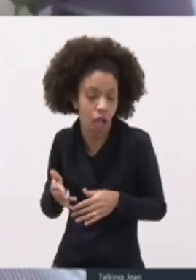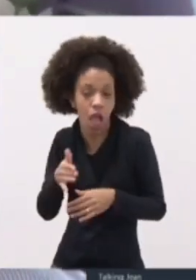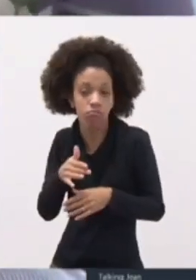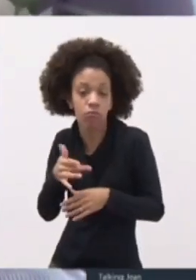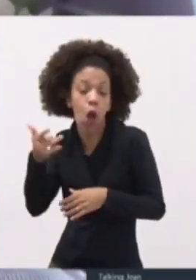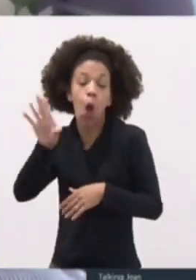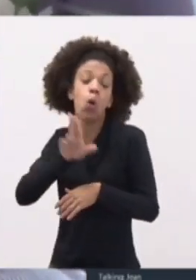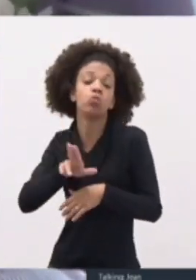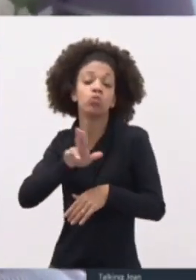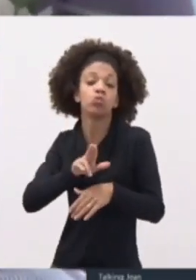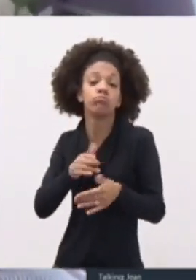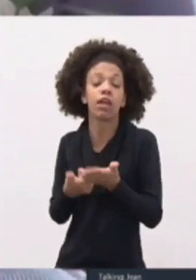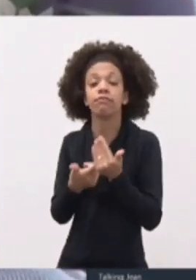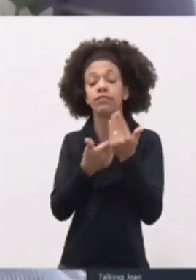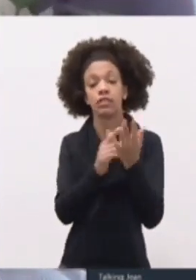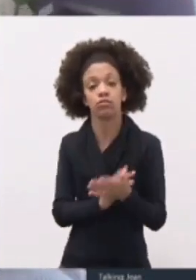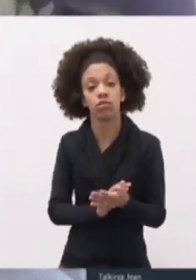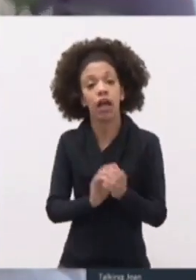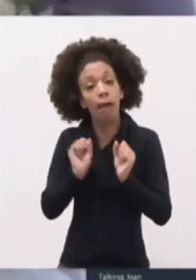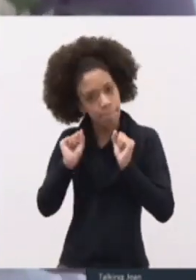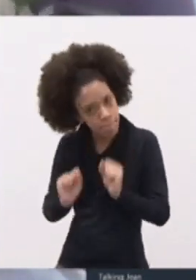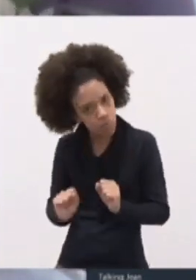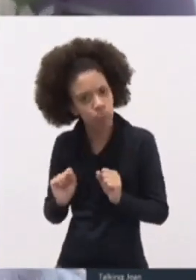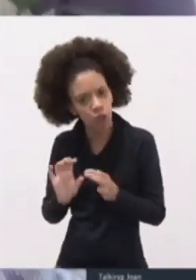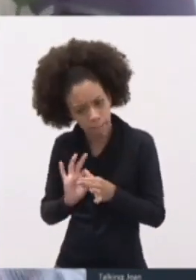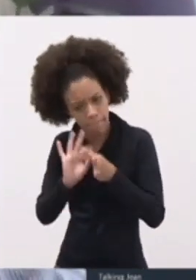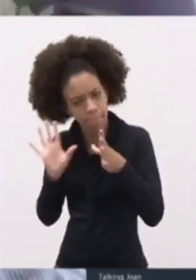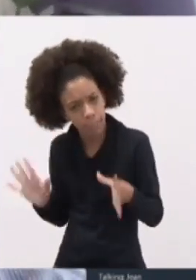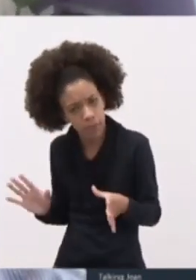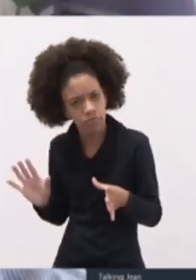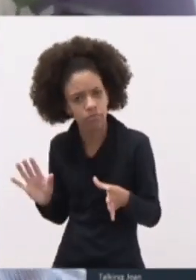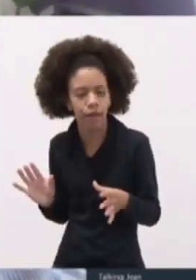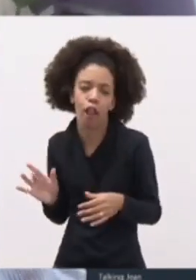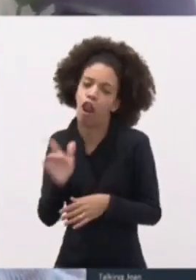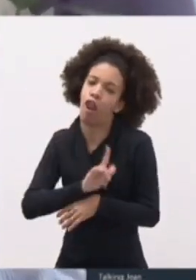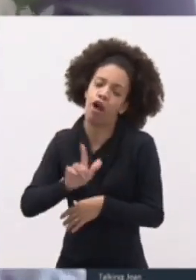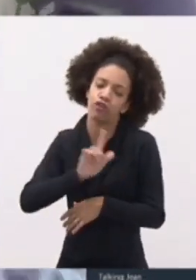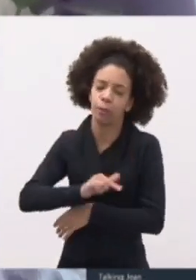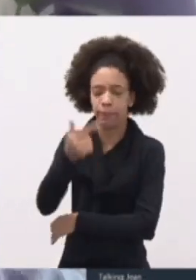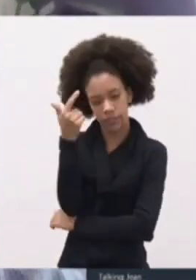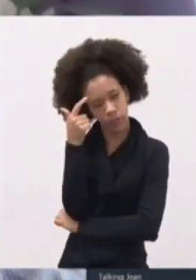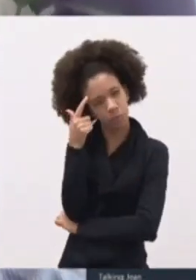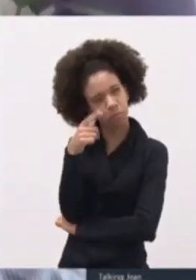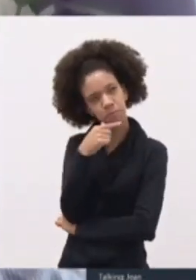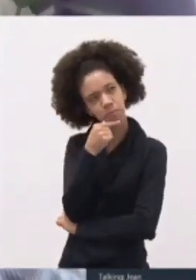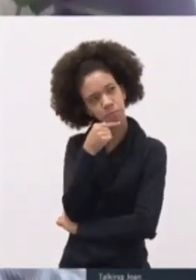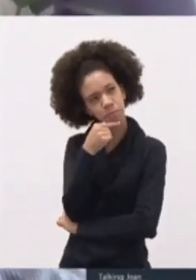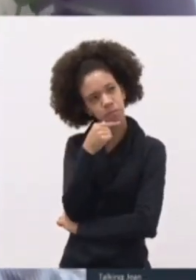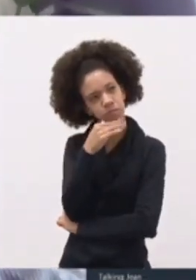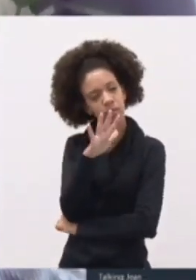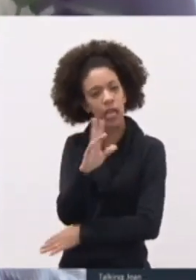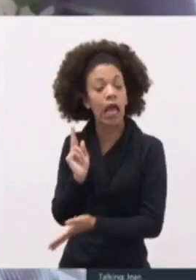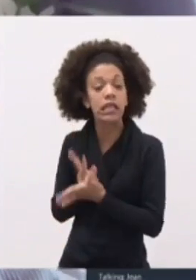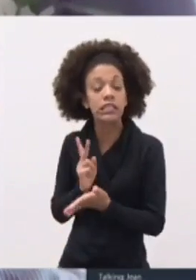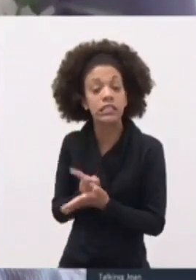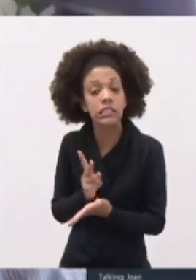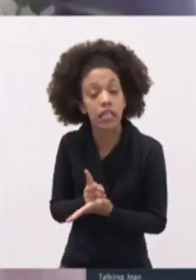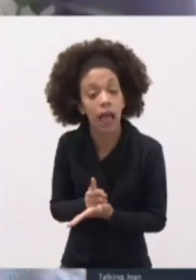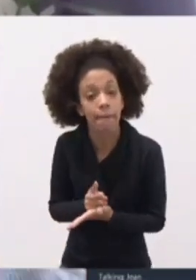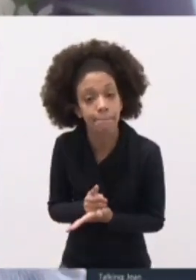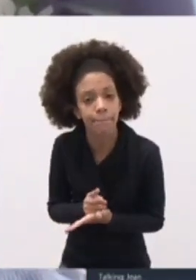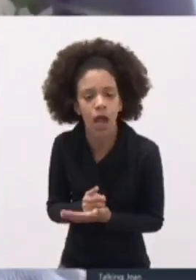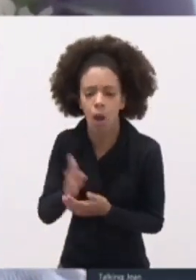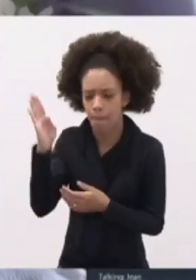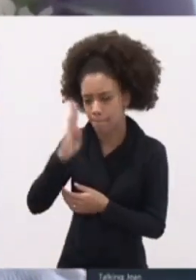tecnologia permite isso, né? Claro que eu estou pensando aqui sempre que o